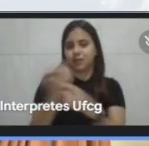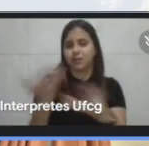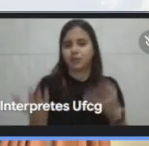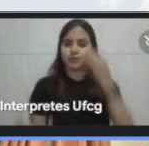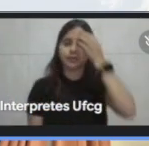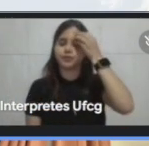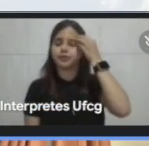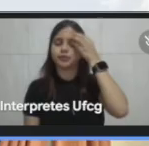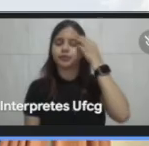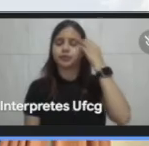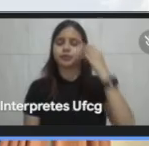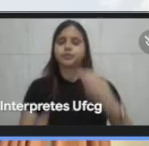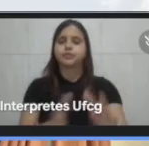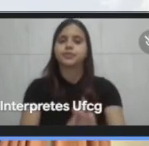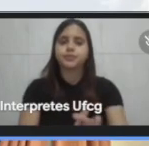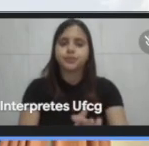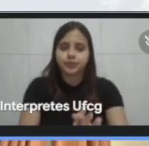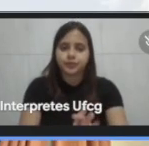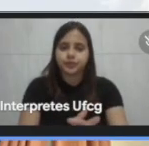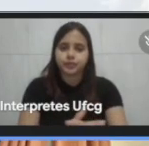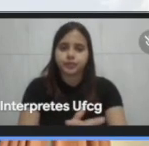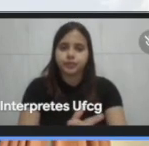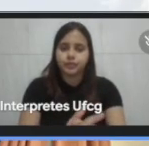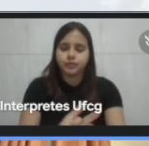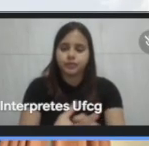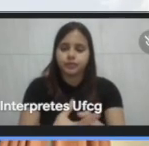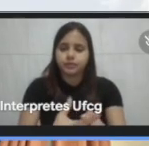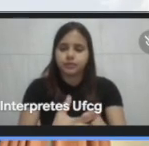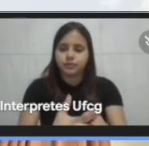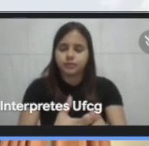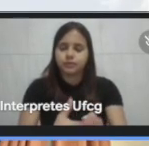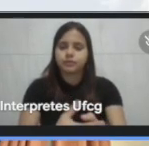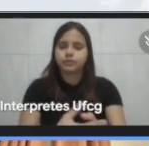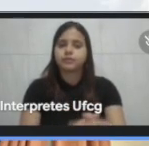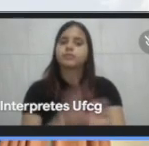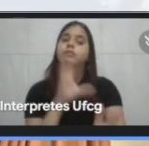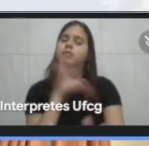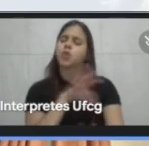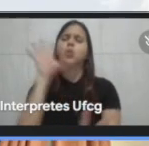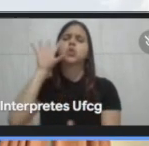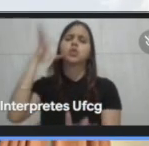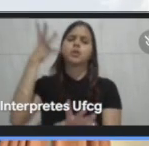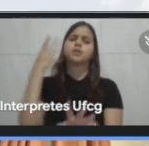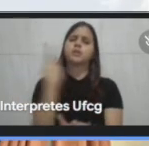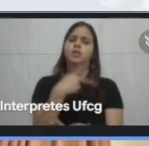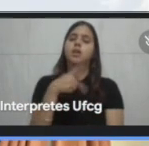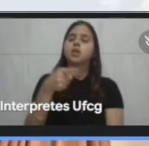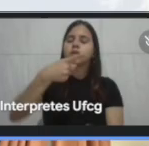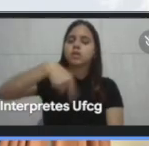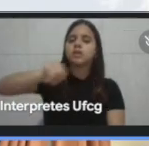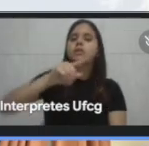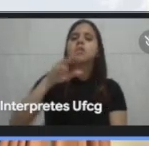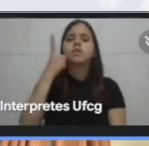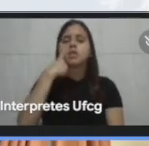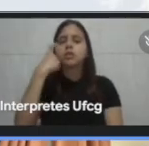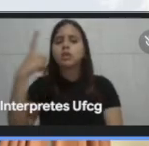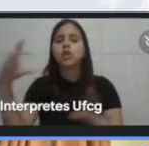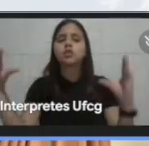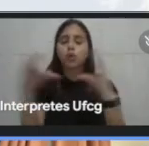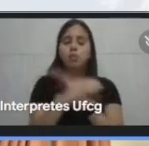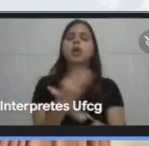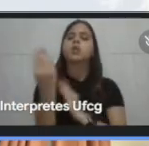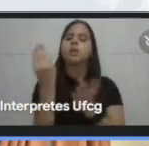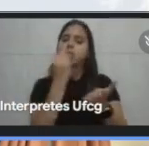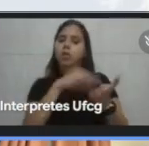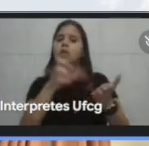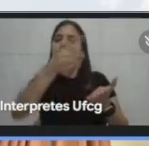com que isso aumente ainda mais. Então, esses basicamente foram alguns resultados. Quem tiver interesse no estudo completo, eu posso mandar também,